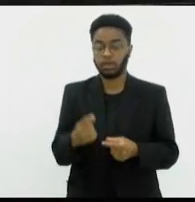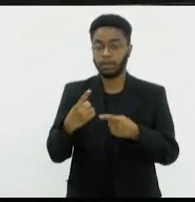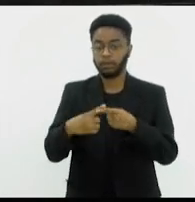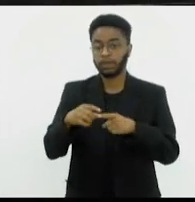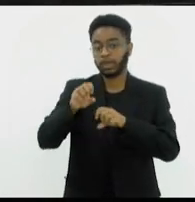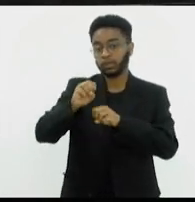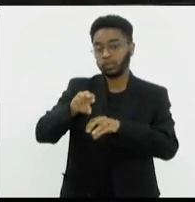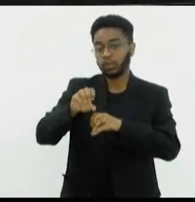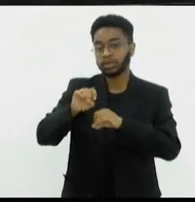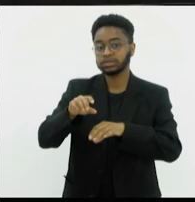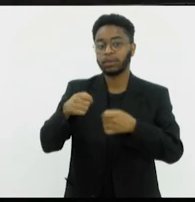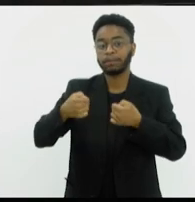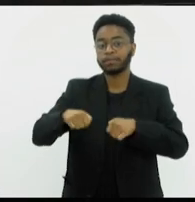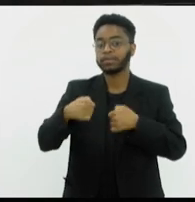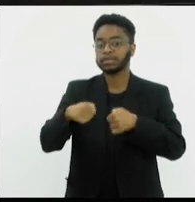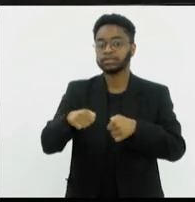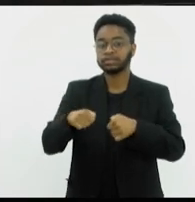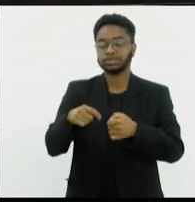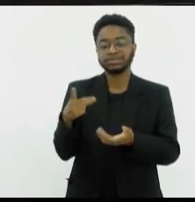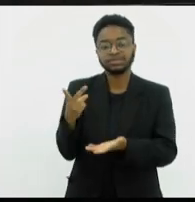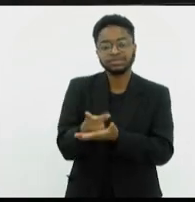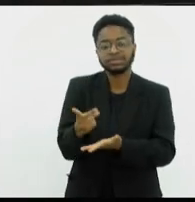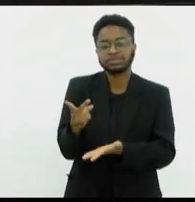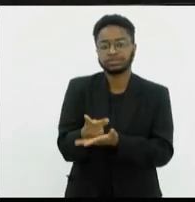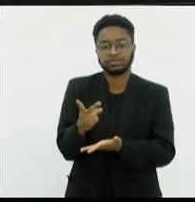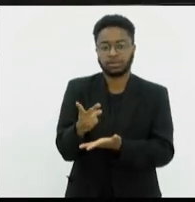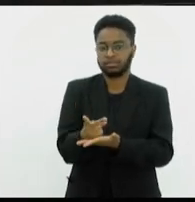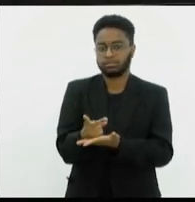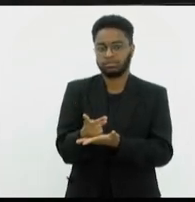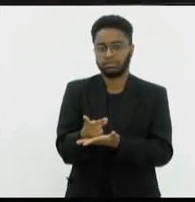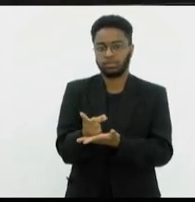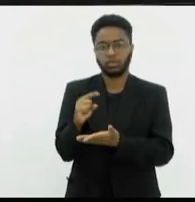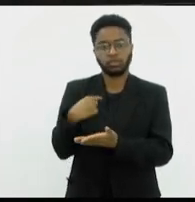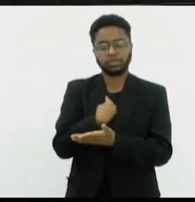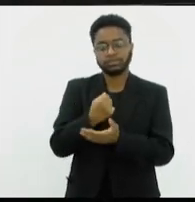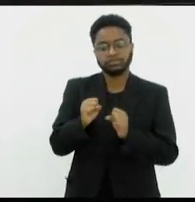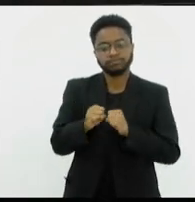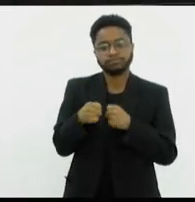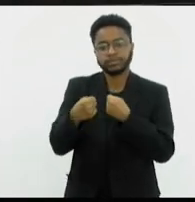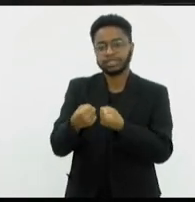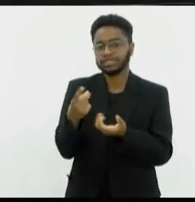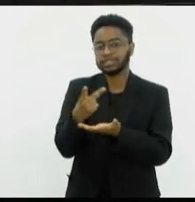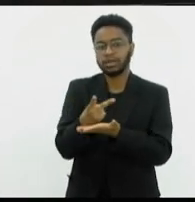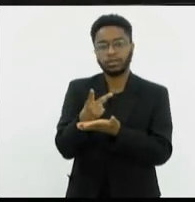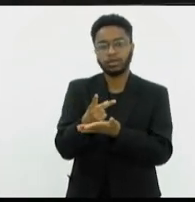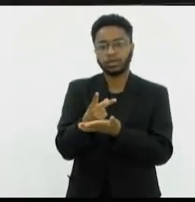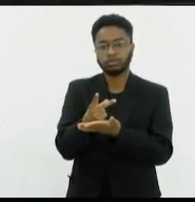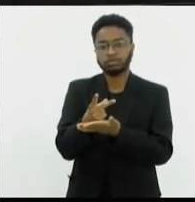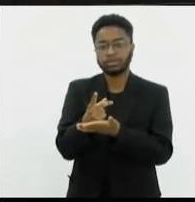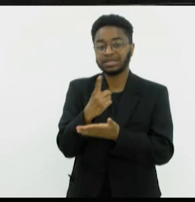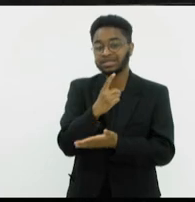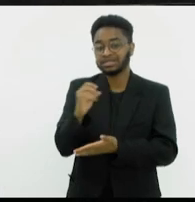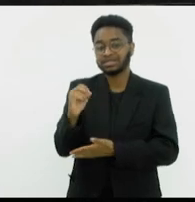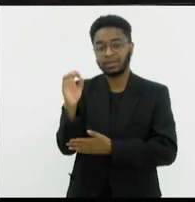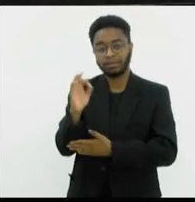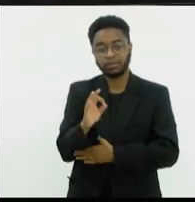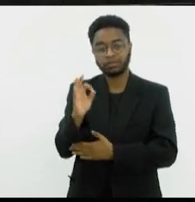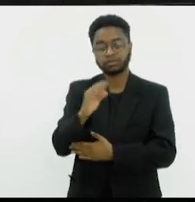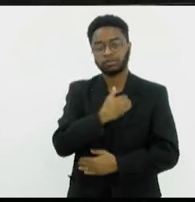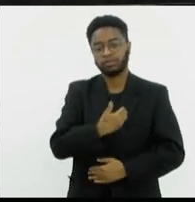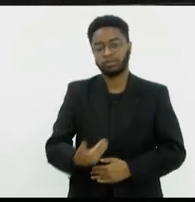educação deve ser, e sempre será essa a nossa defesa, integralmente